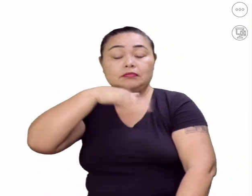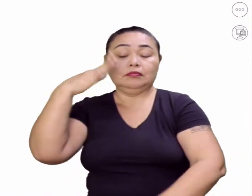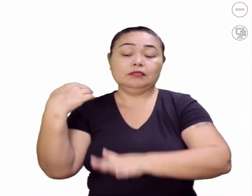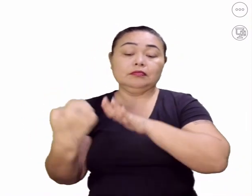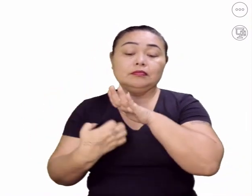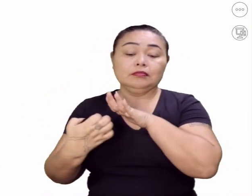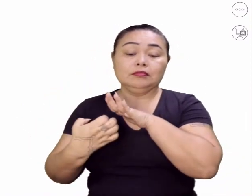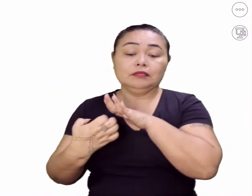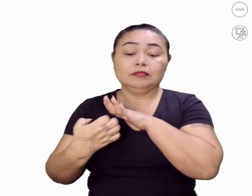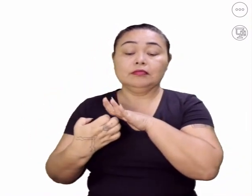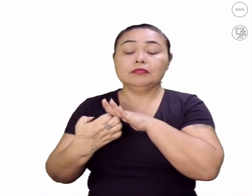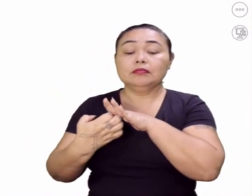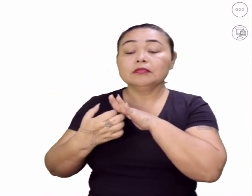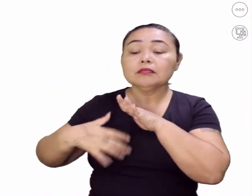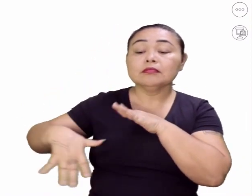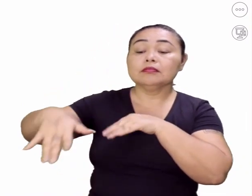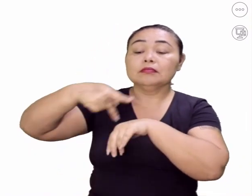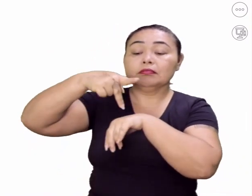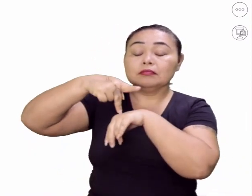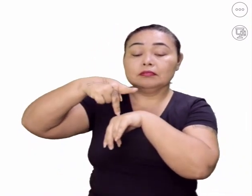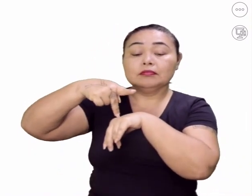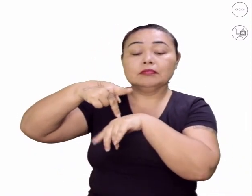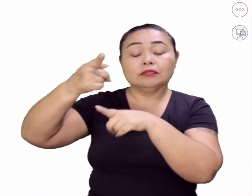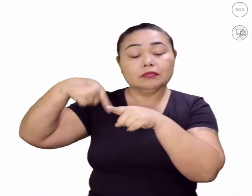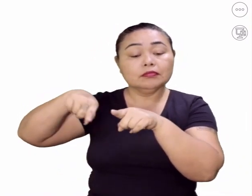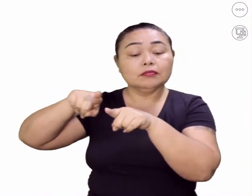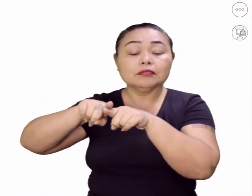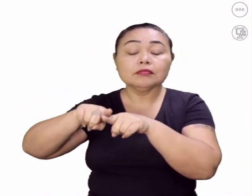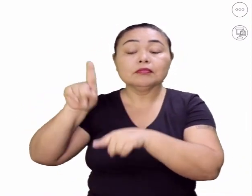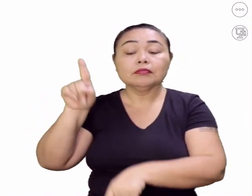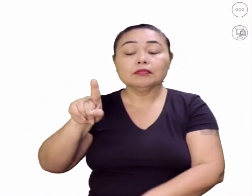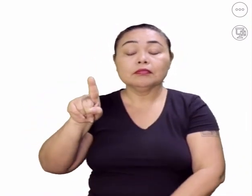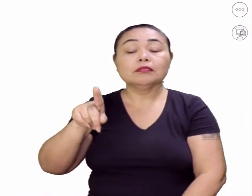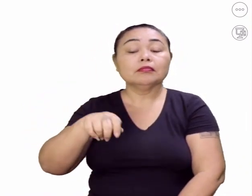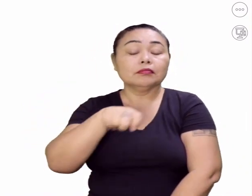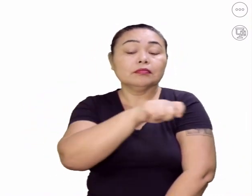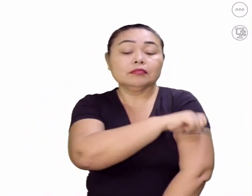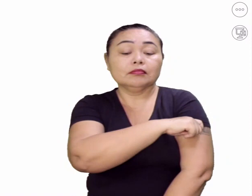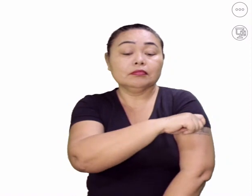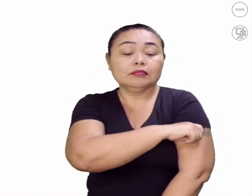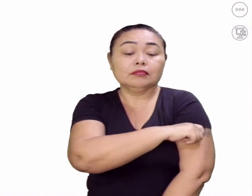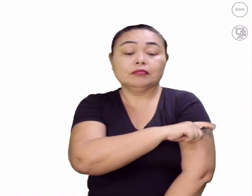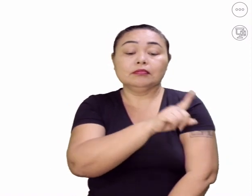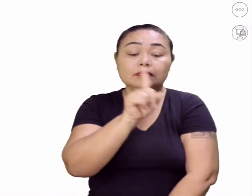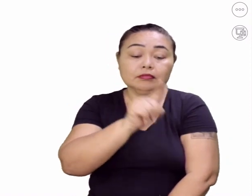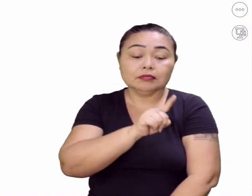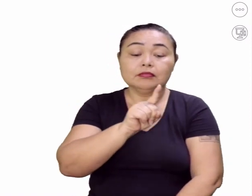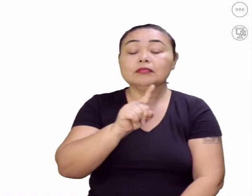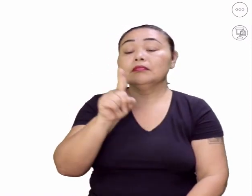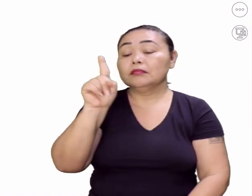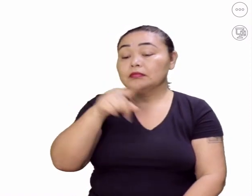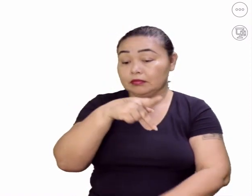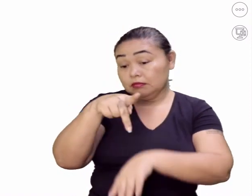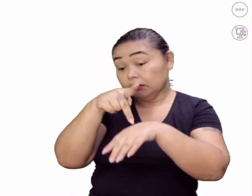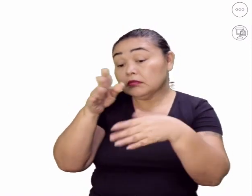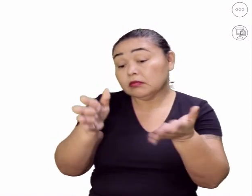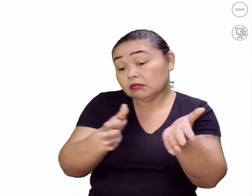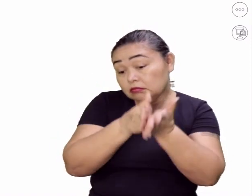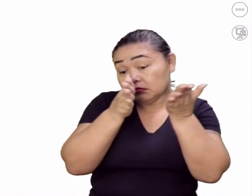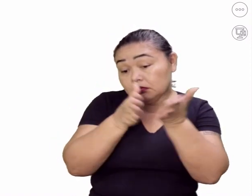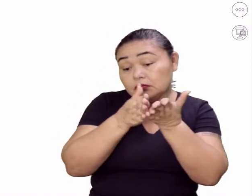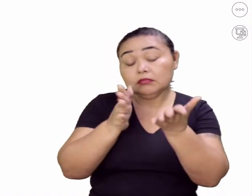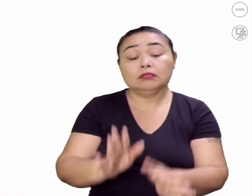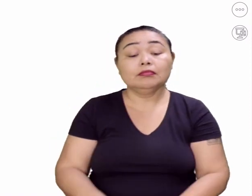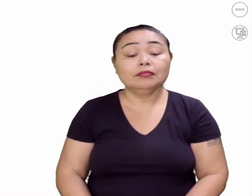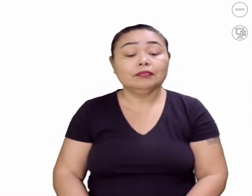empresário, está dizendo que é dos países desenvolvidos, obviamente que o aluno tem que entender que aqui é um país pobre. Não é isso? Muito